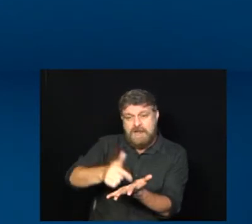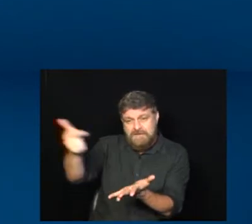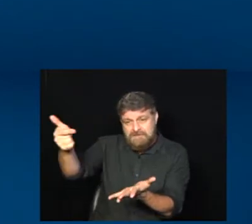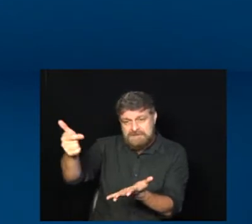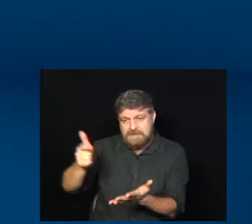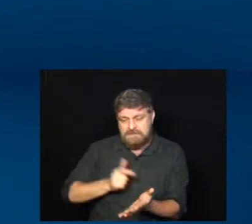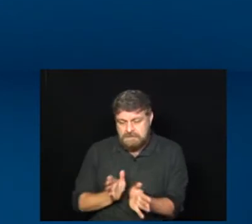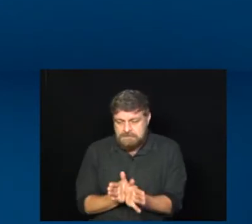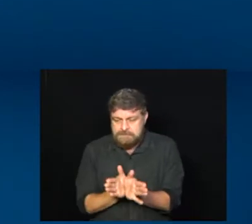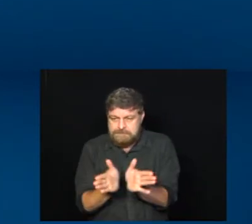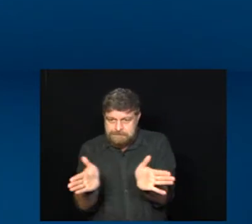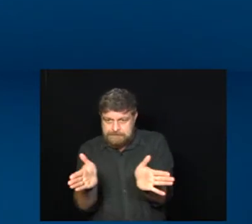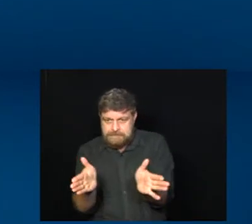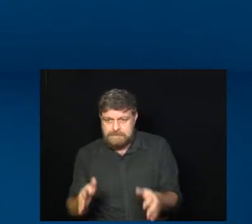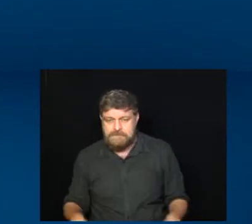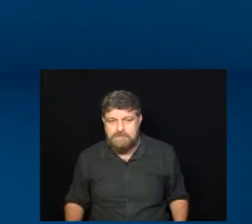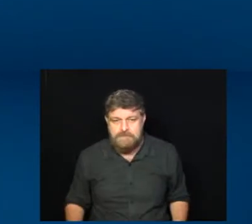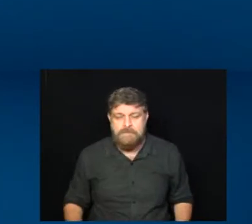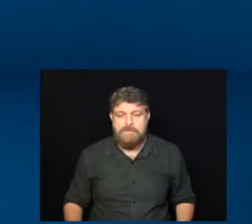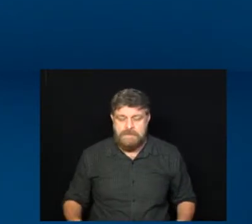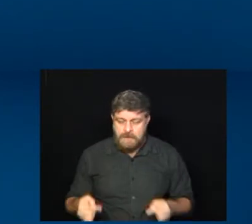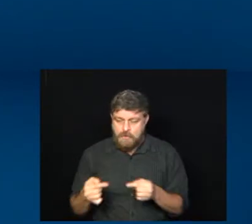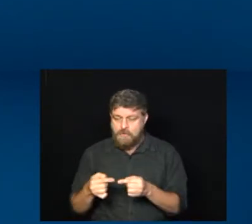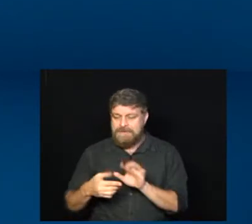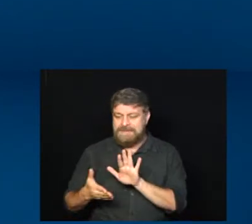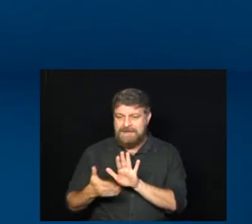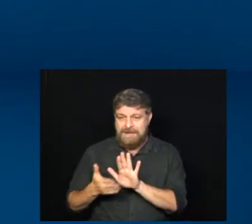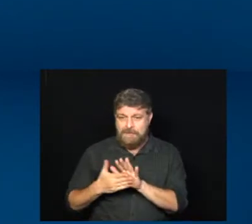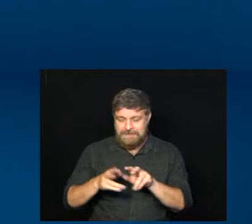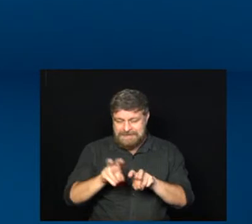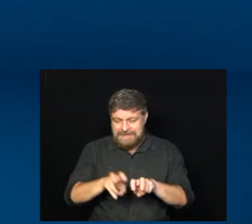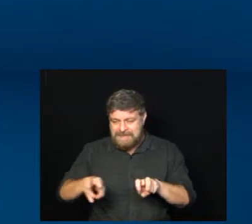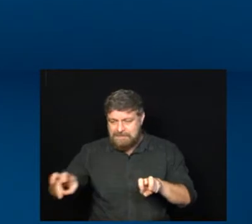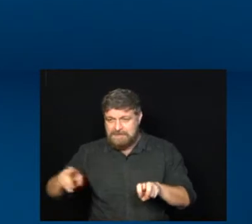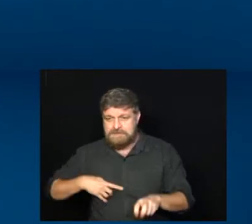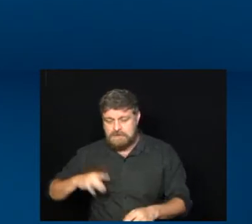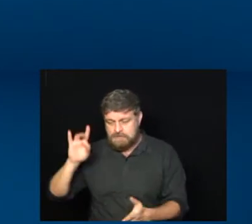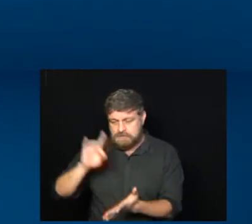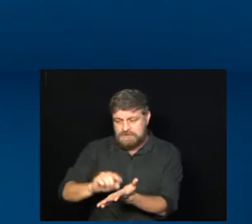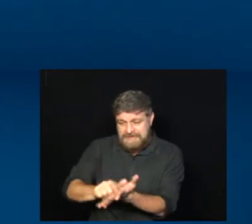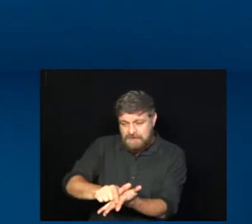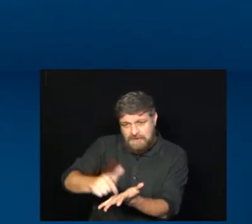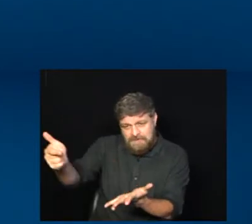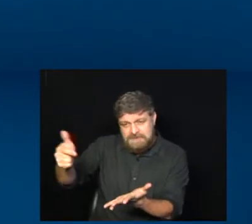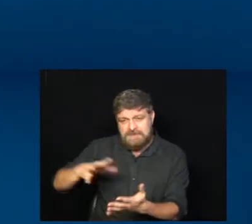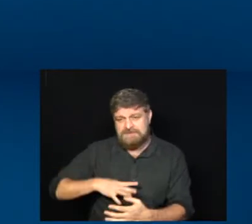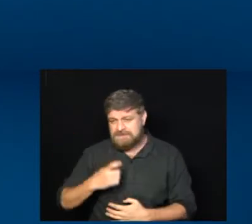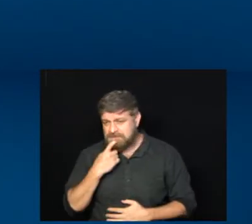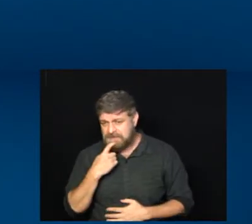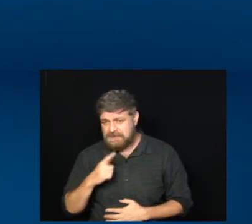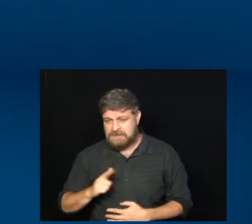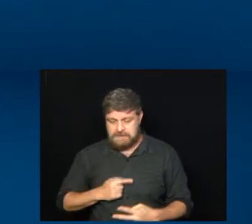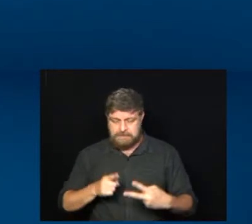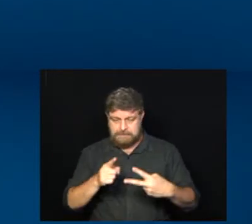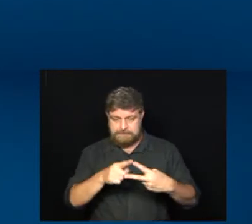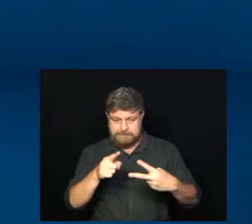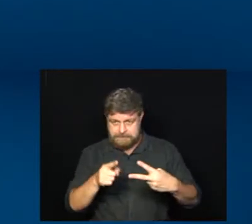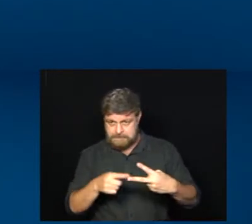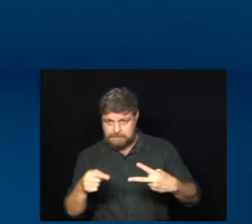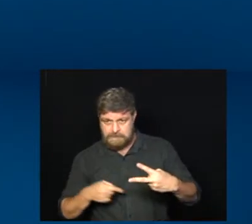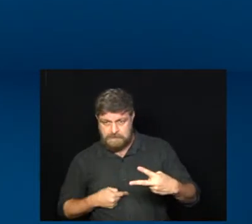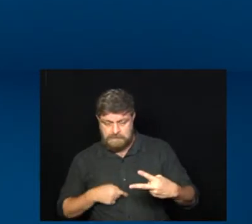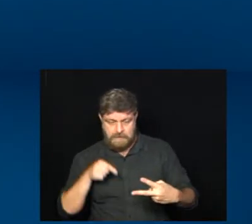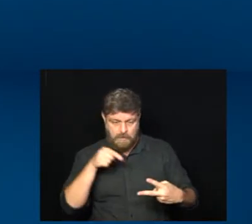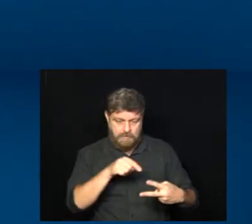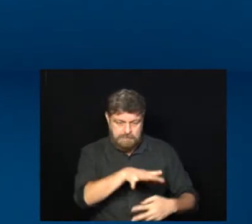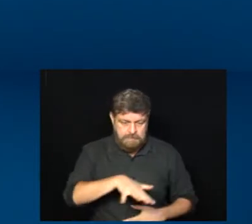2 cadernos distintos. De acordo com a proposta da mesa, o Diário Oficial do município será composto por 2 cadernos, um